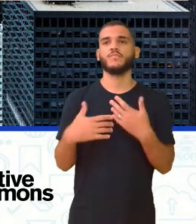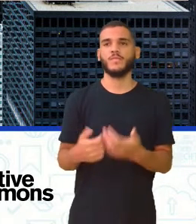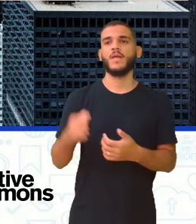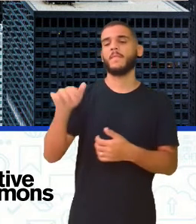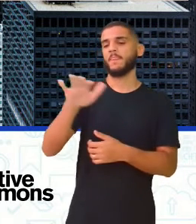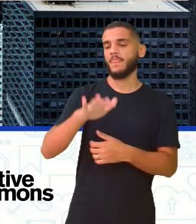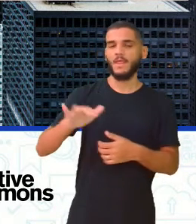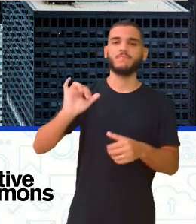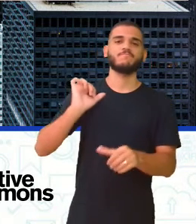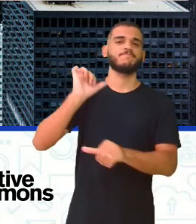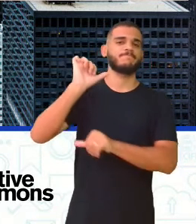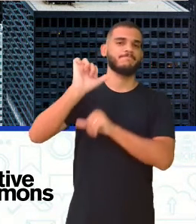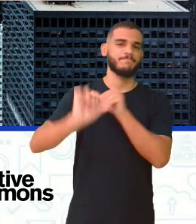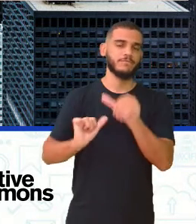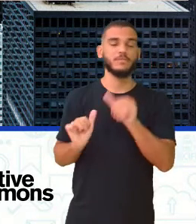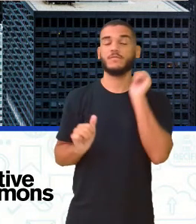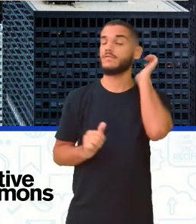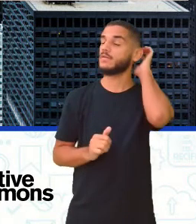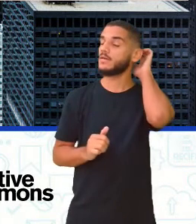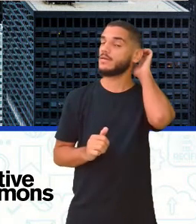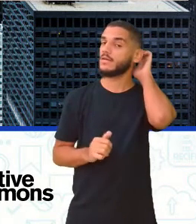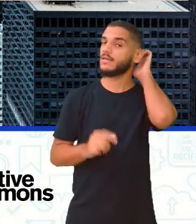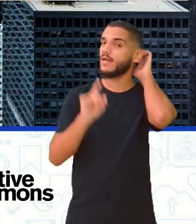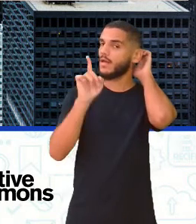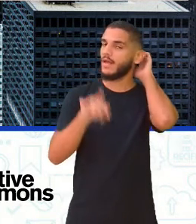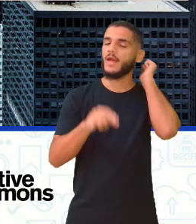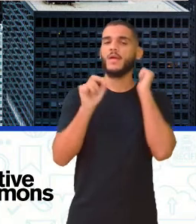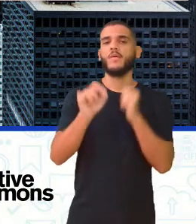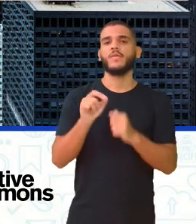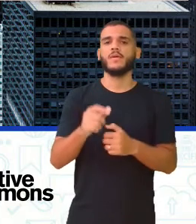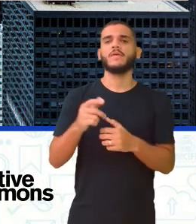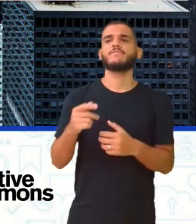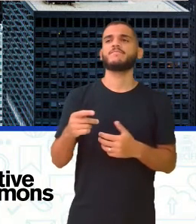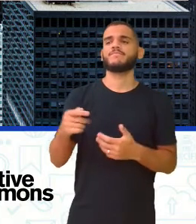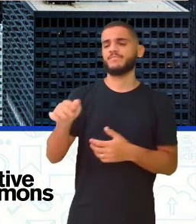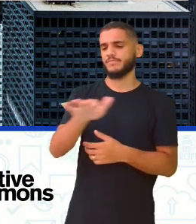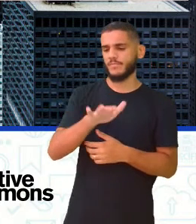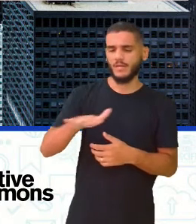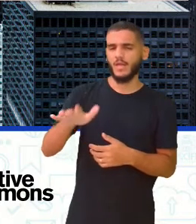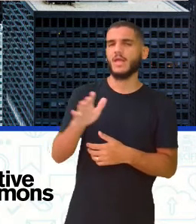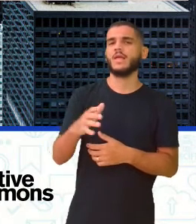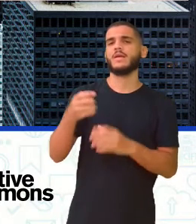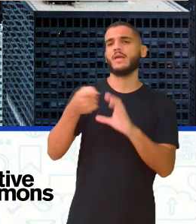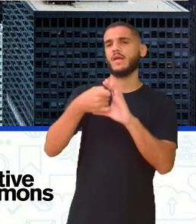paisagem transformada. Esse tipo de paisagem é